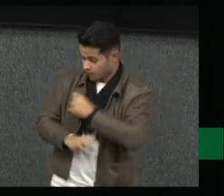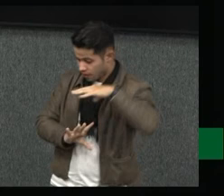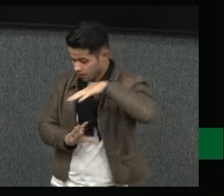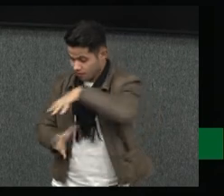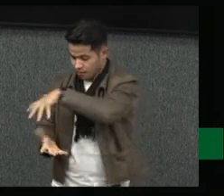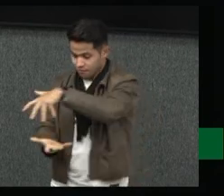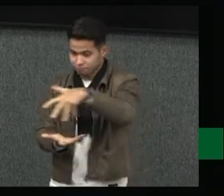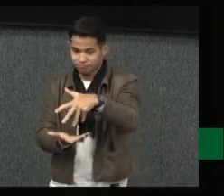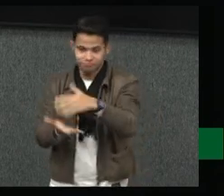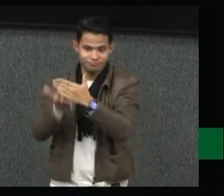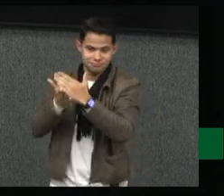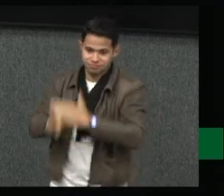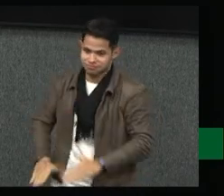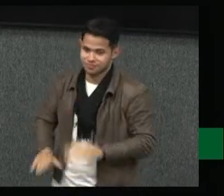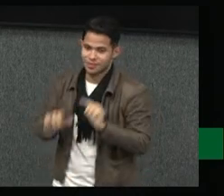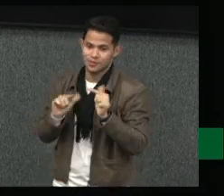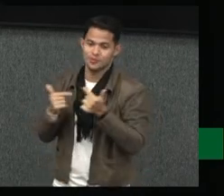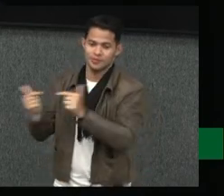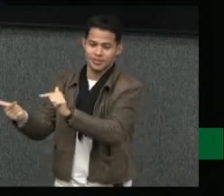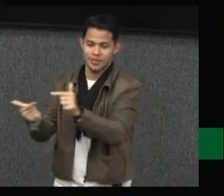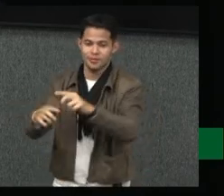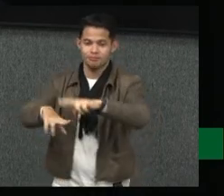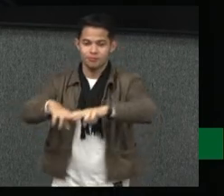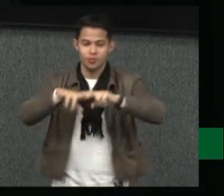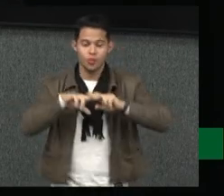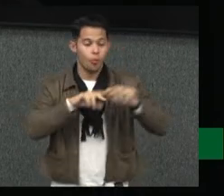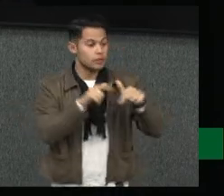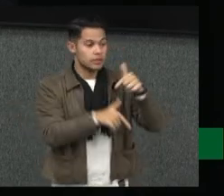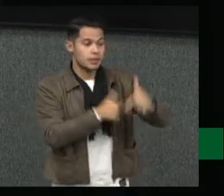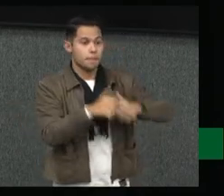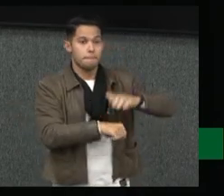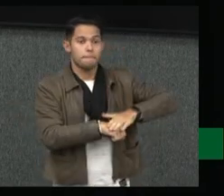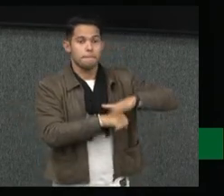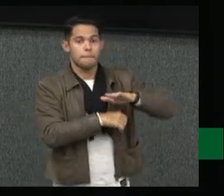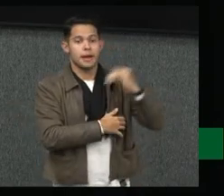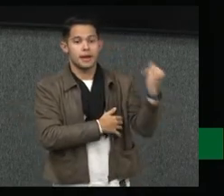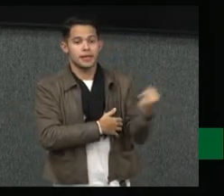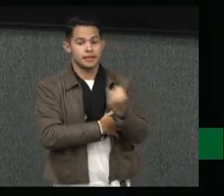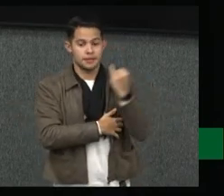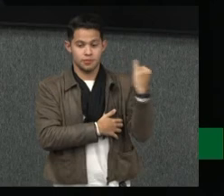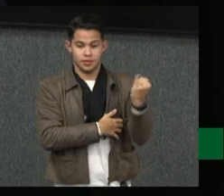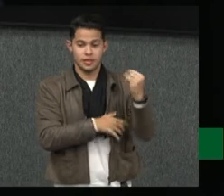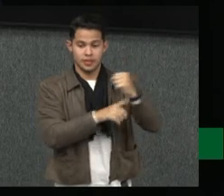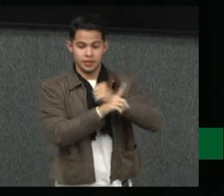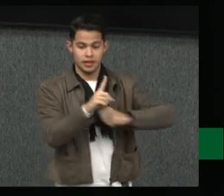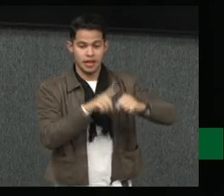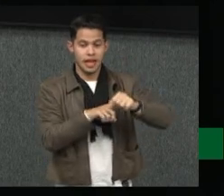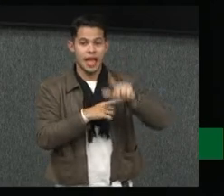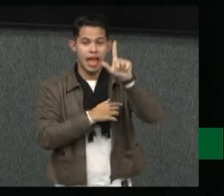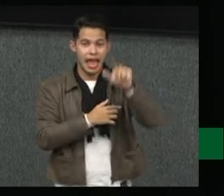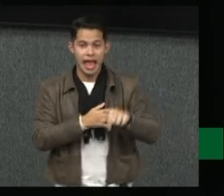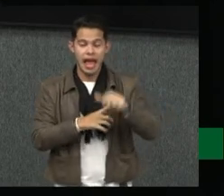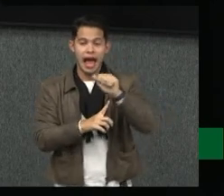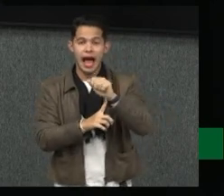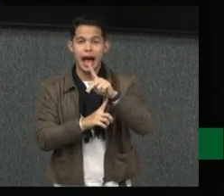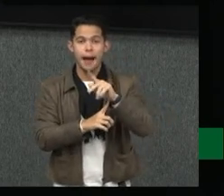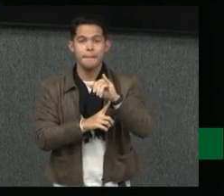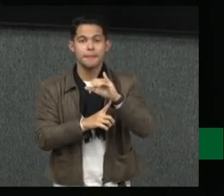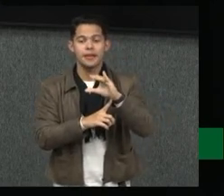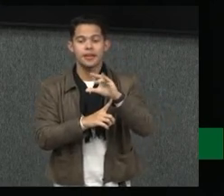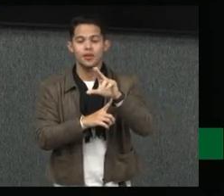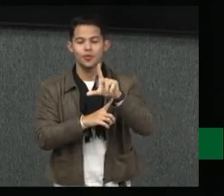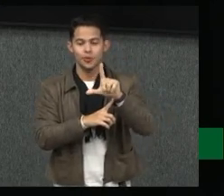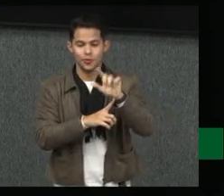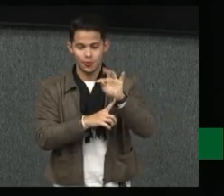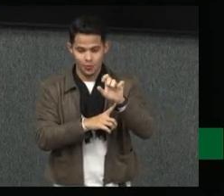importante de todas da sociedade como um todo é a apicultura e a meliponicultura por